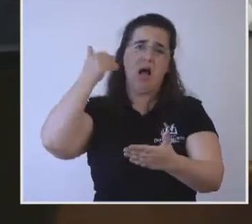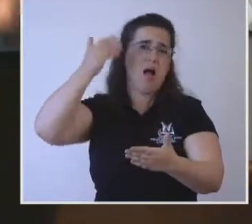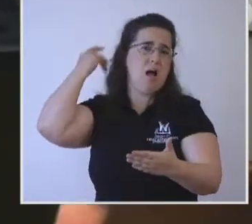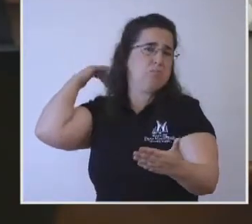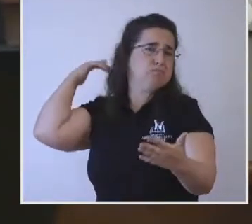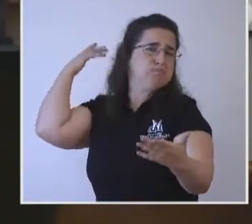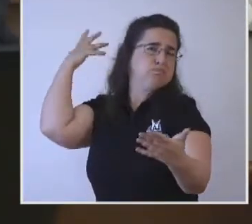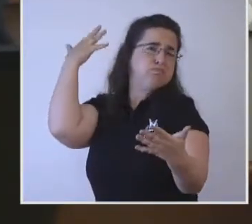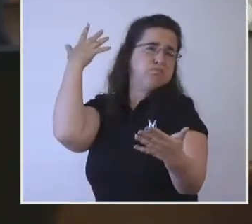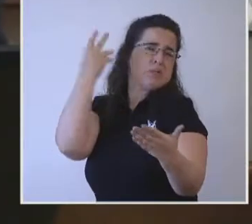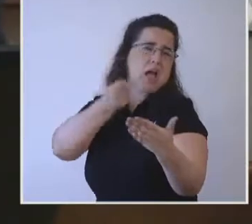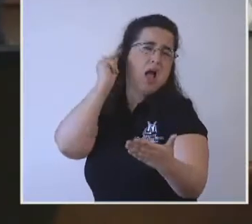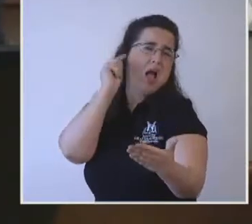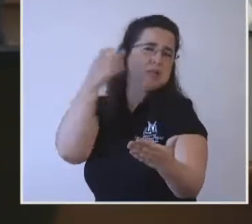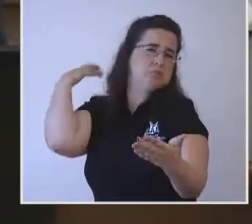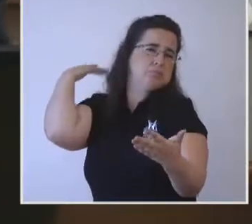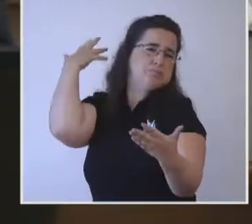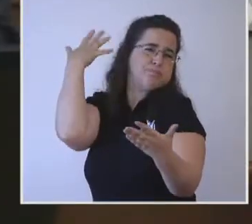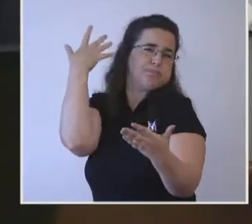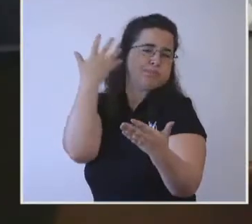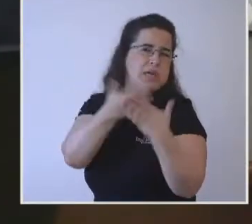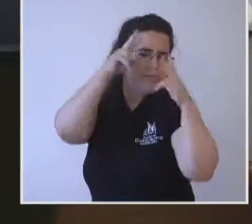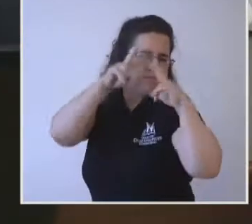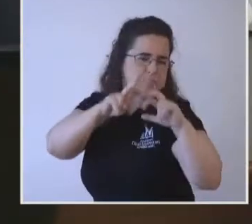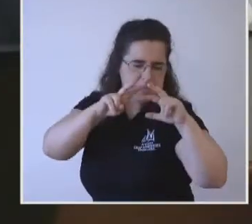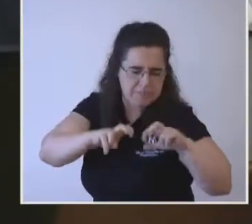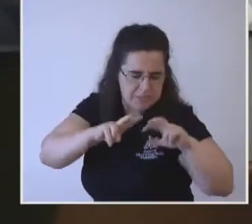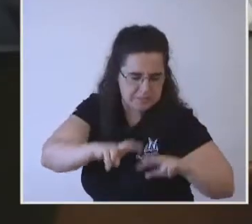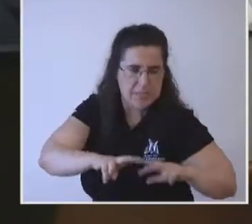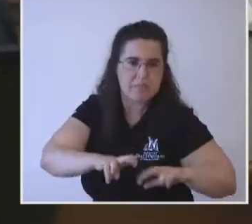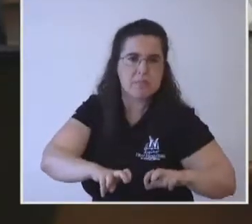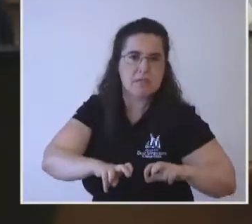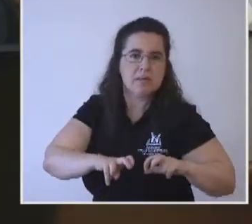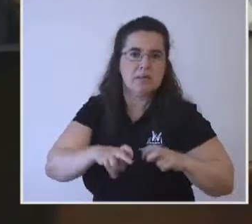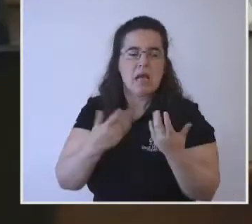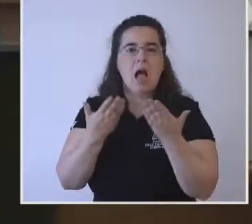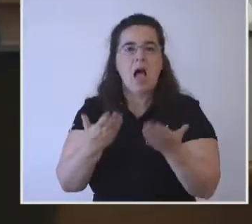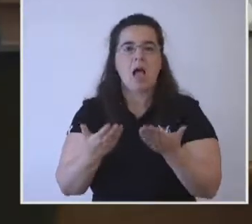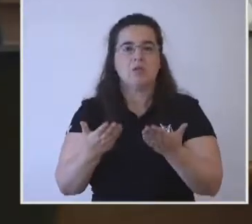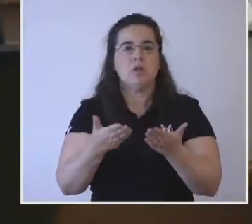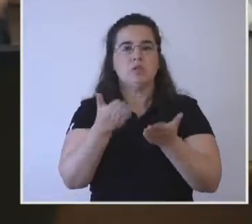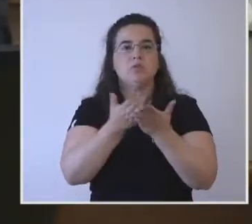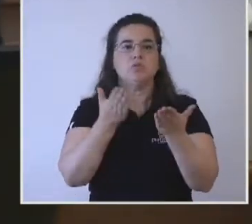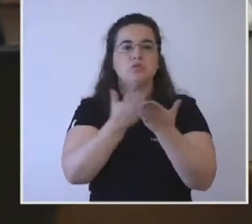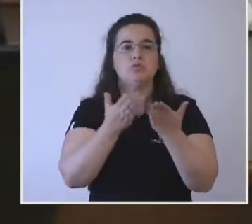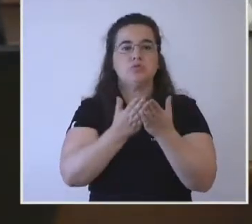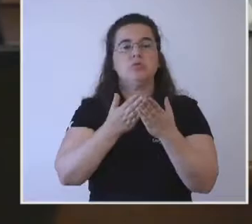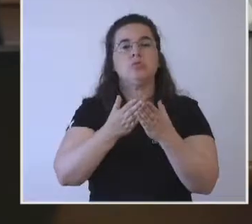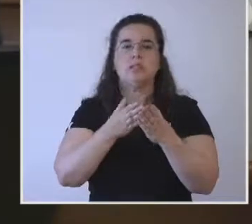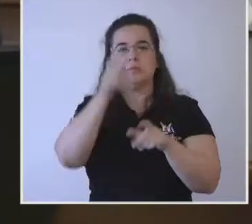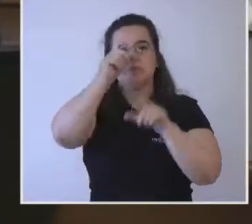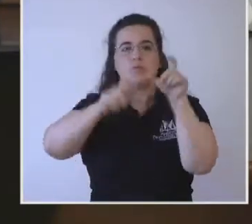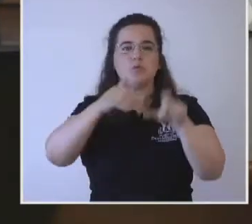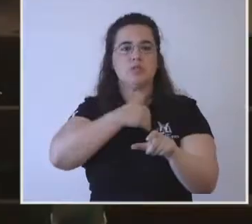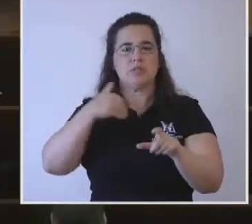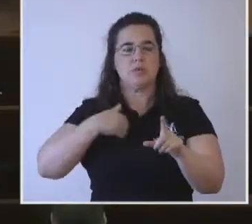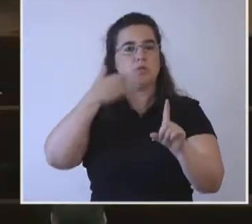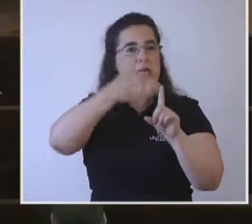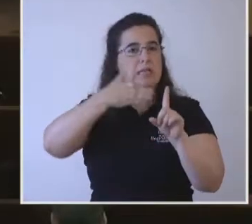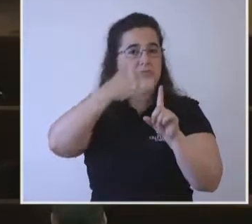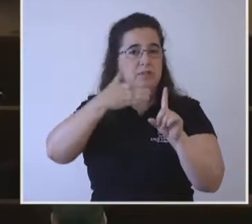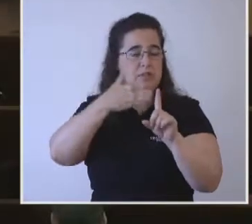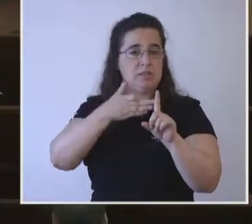tem vários anos de investigação. Neste momento, este estudo dos adventistas, do Estado de Saúde dos Adventistas, é